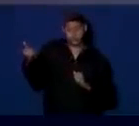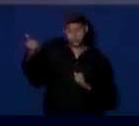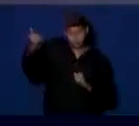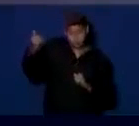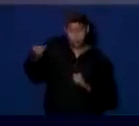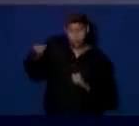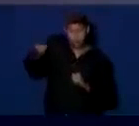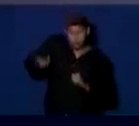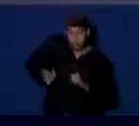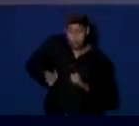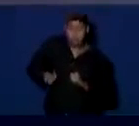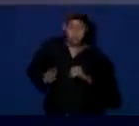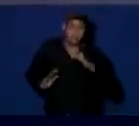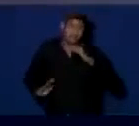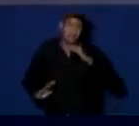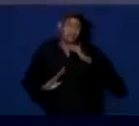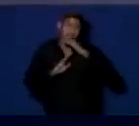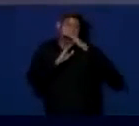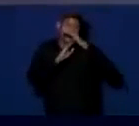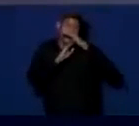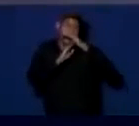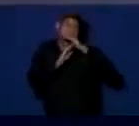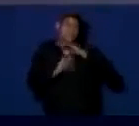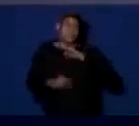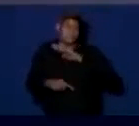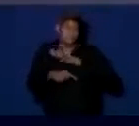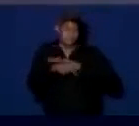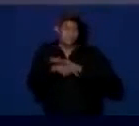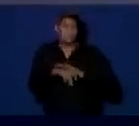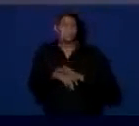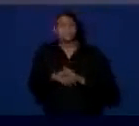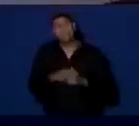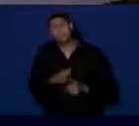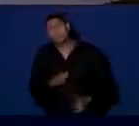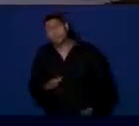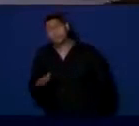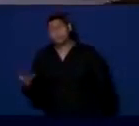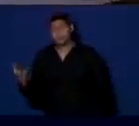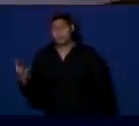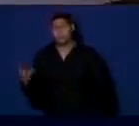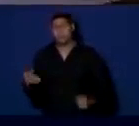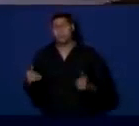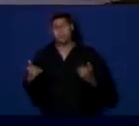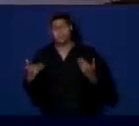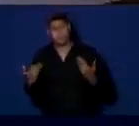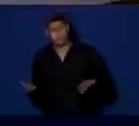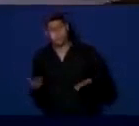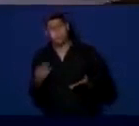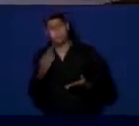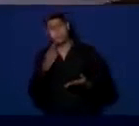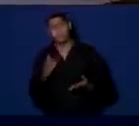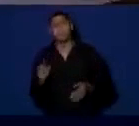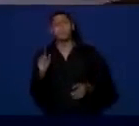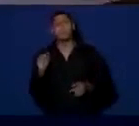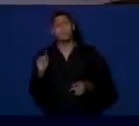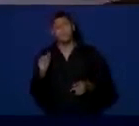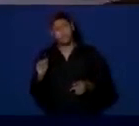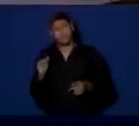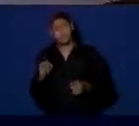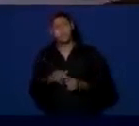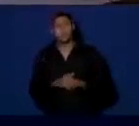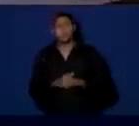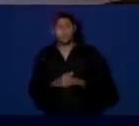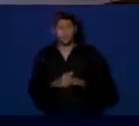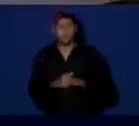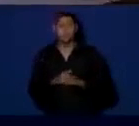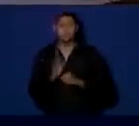está quase no pico, pré-longo, dessa série, né? Então, eu diria assim, e ainda está,